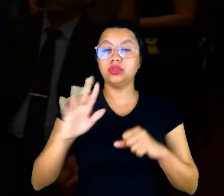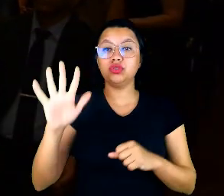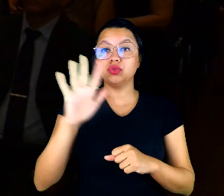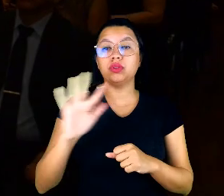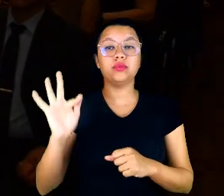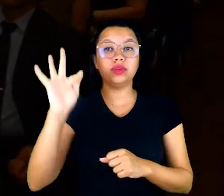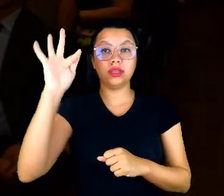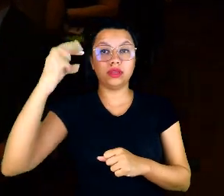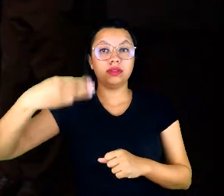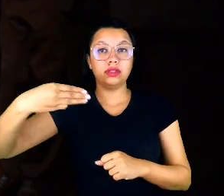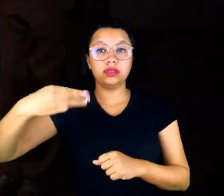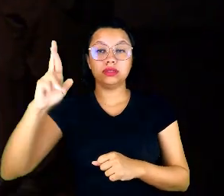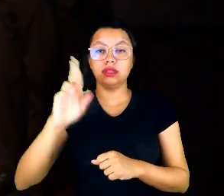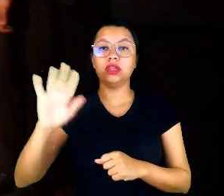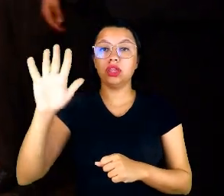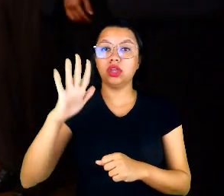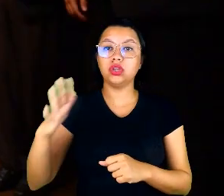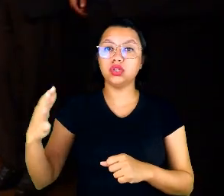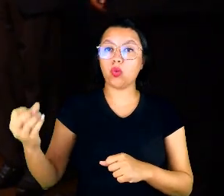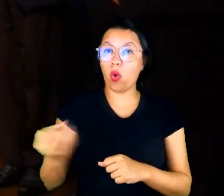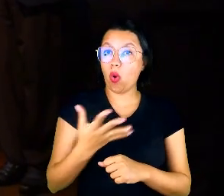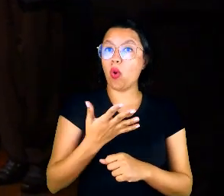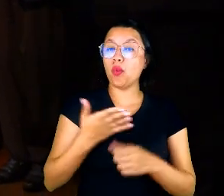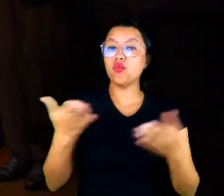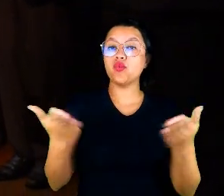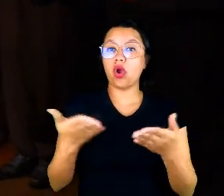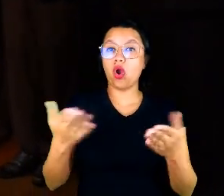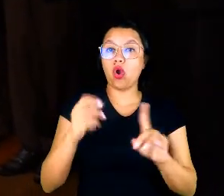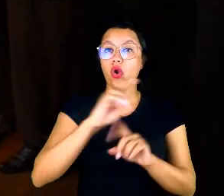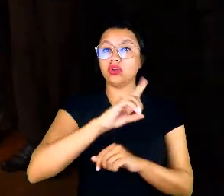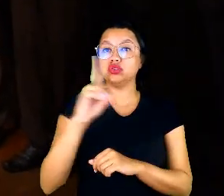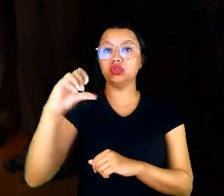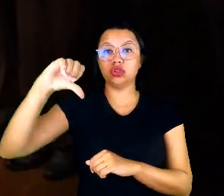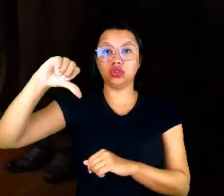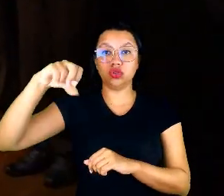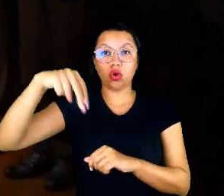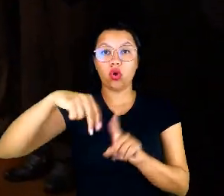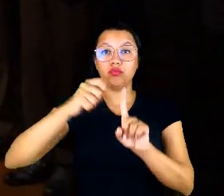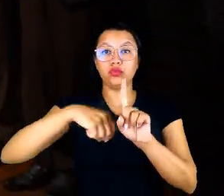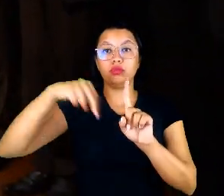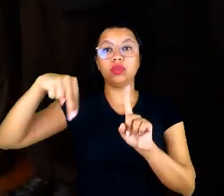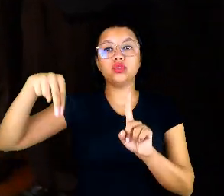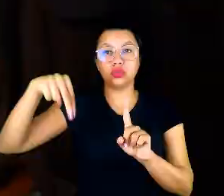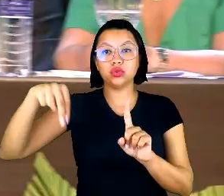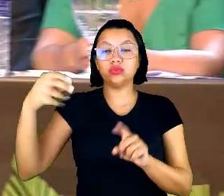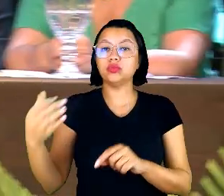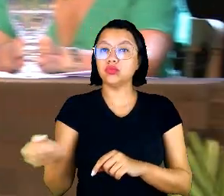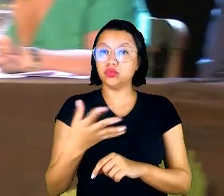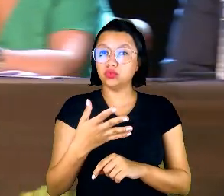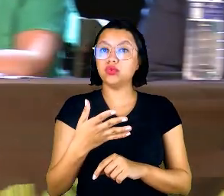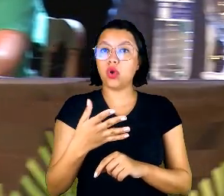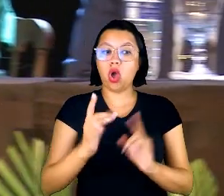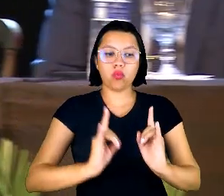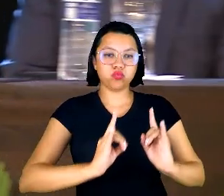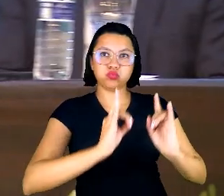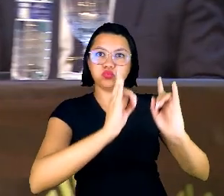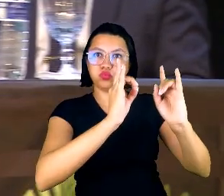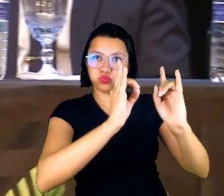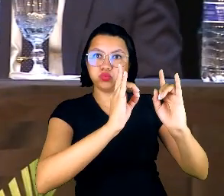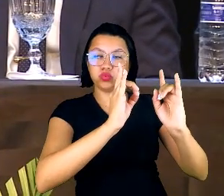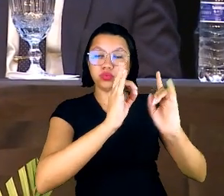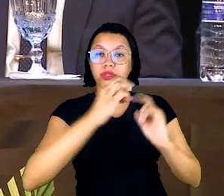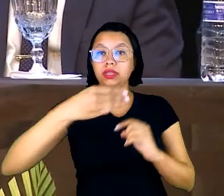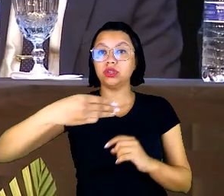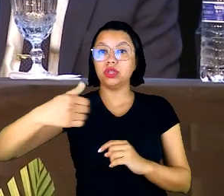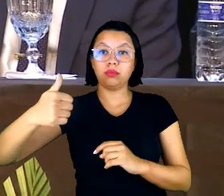Federal da Terceira Região inaugurou, no dia 9 de novembro, as novas instalações do Fórum Federal da